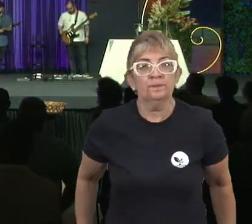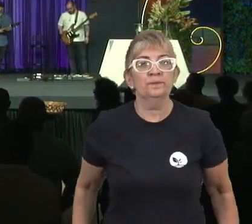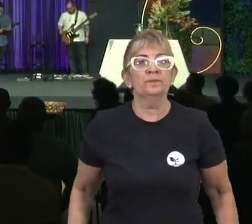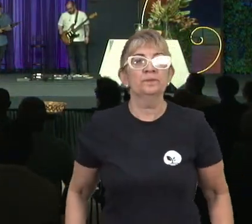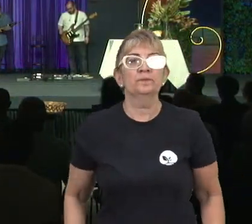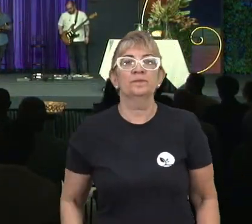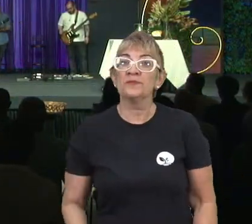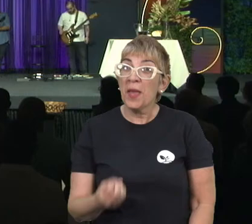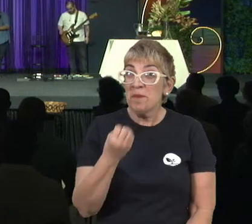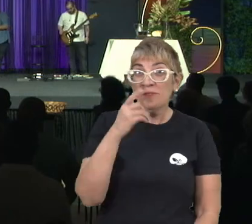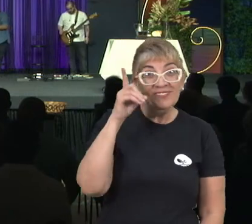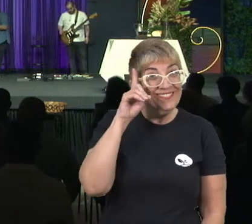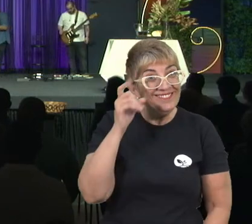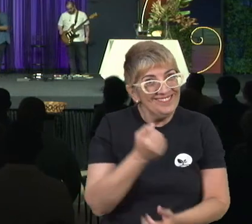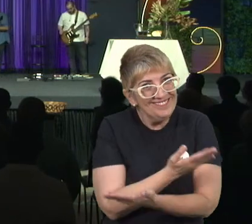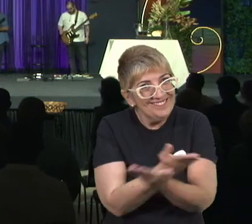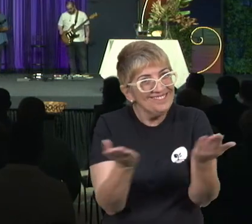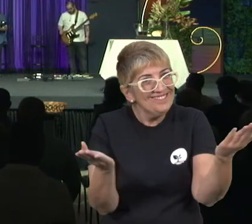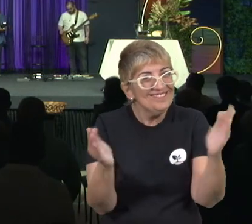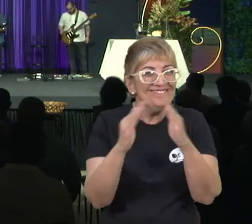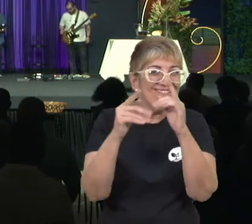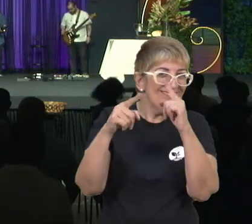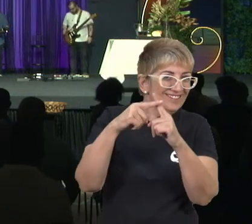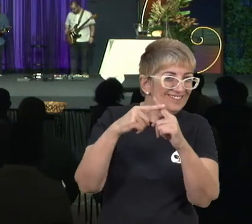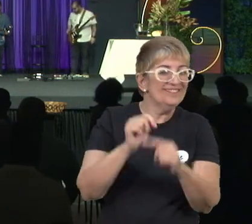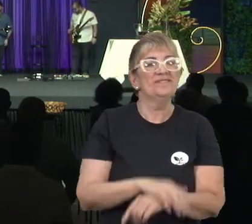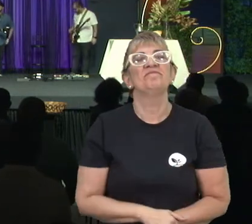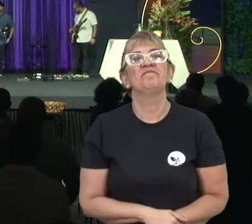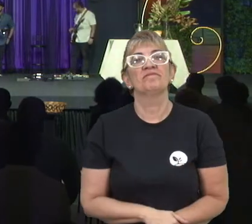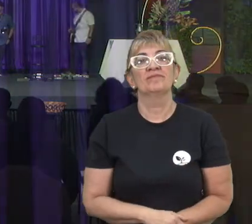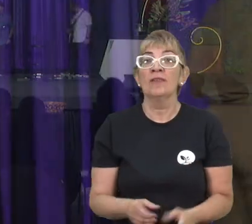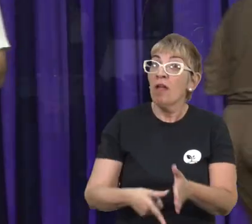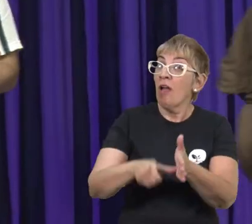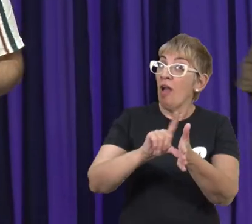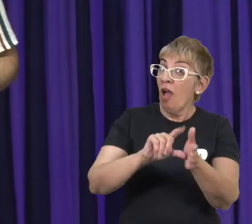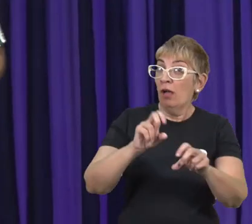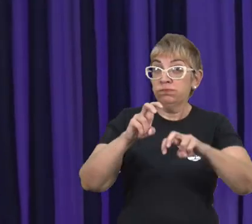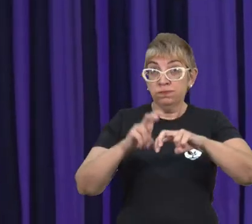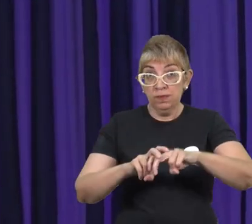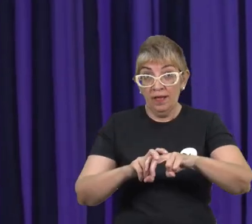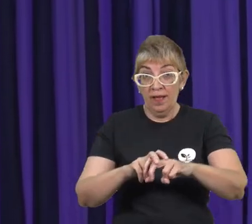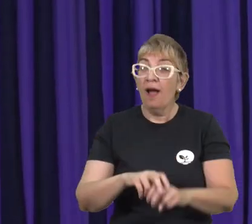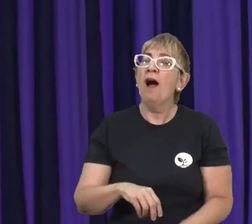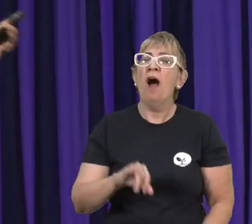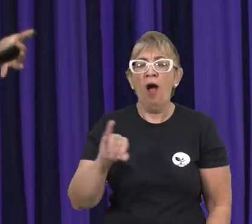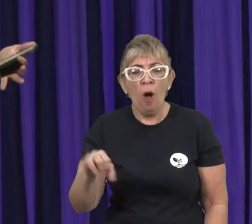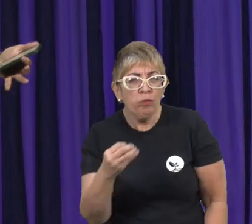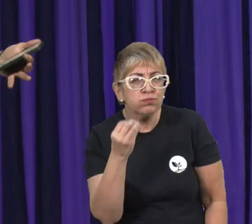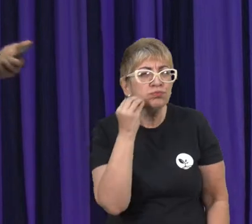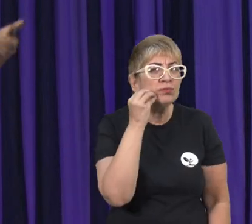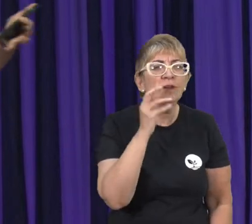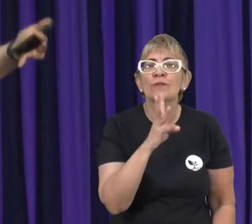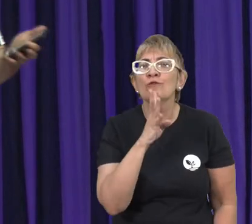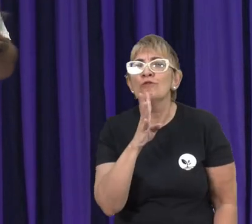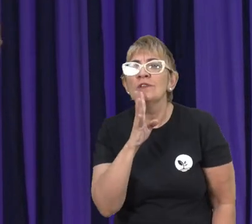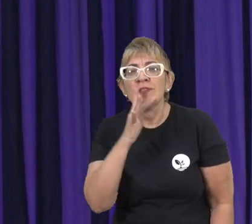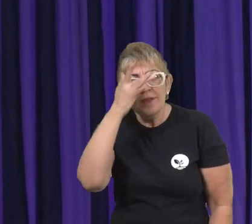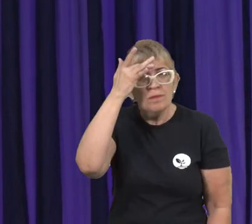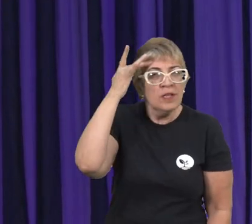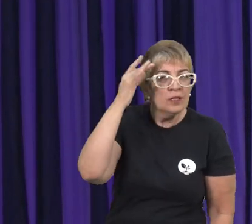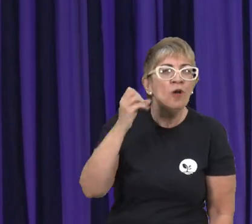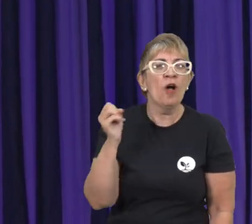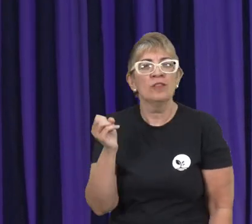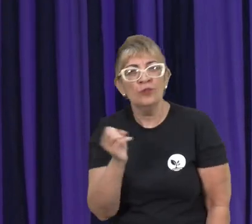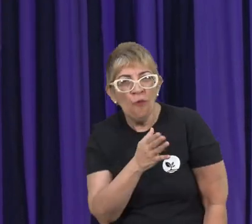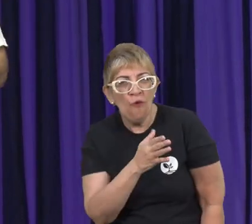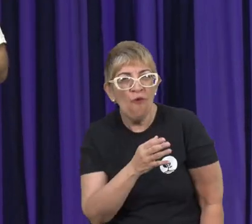Muito bom dia, igreja. Antes de você sentar, você tem a oportunidade de conhecer uma pessoa nova, ou cumprimentar uma pessoa que você já conhece, que